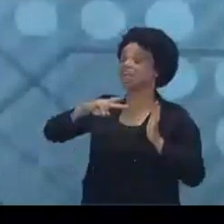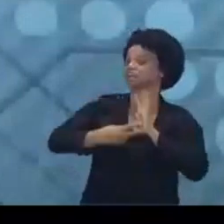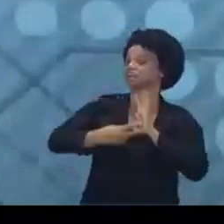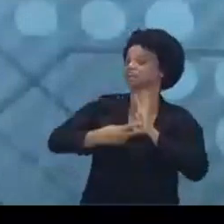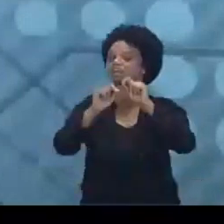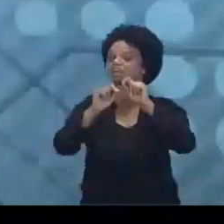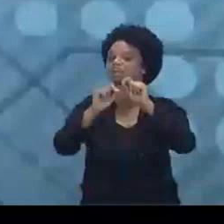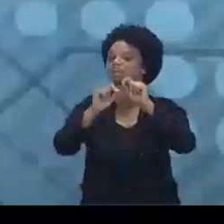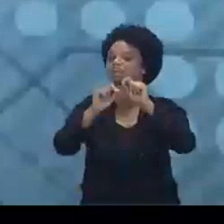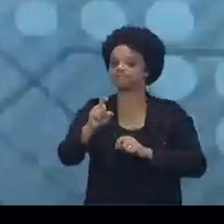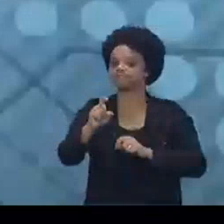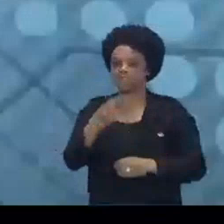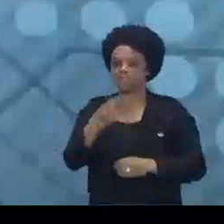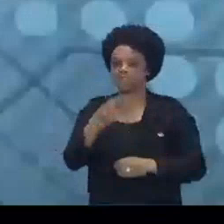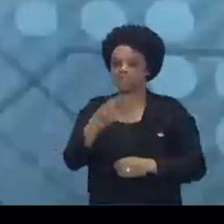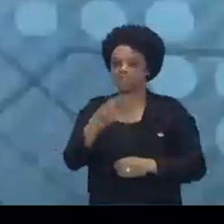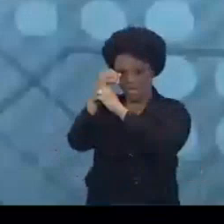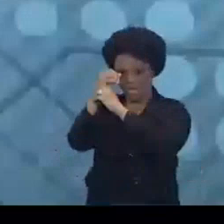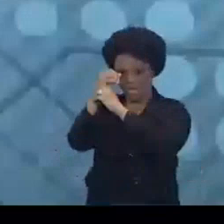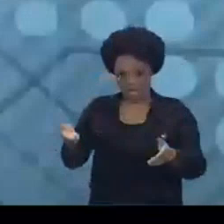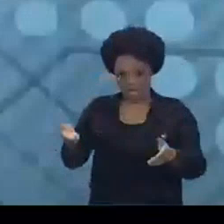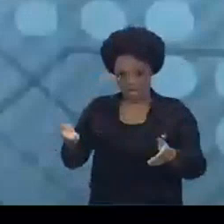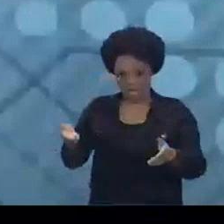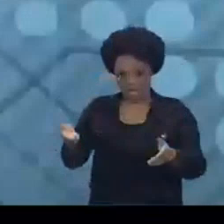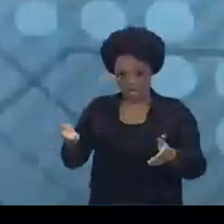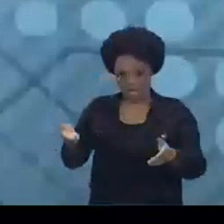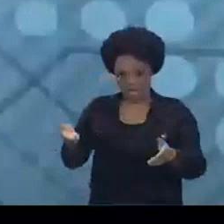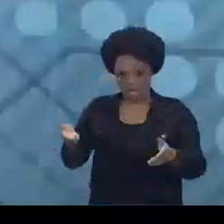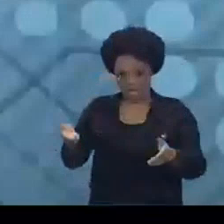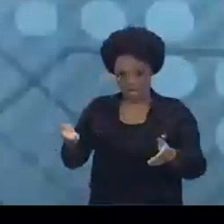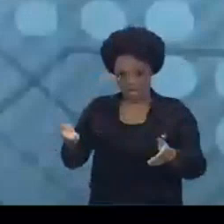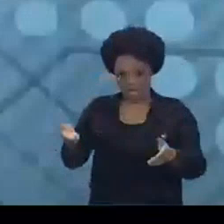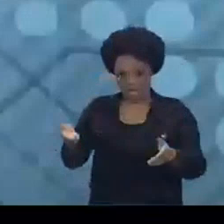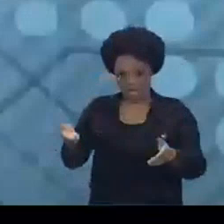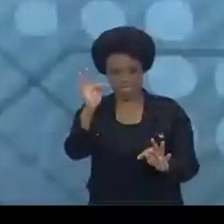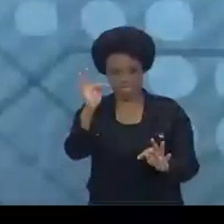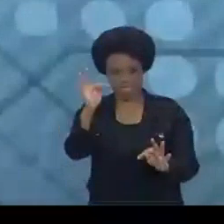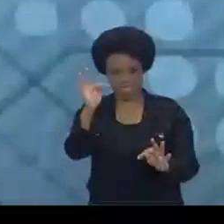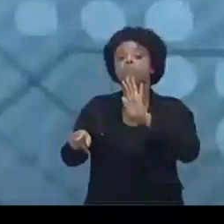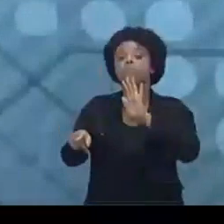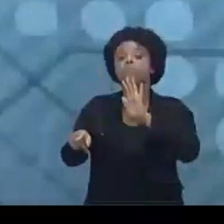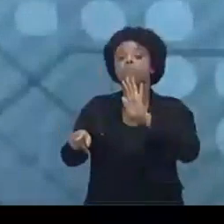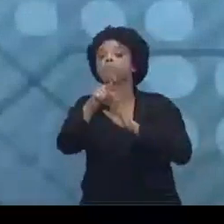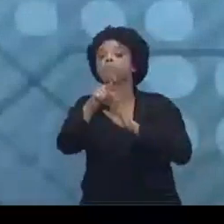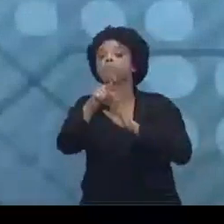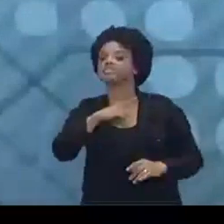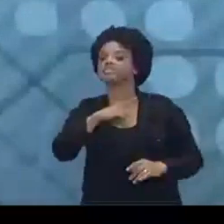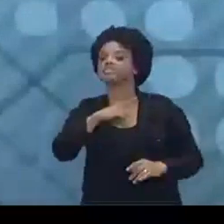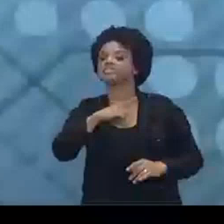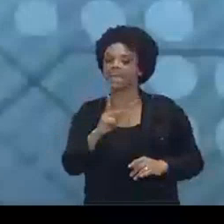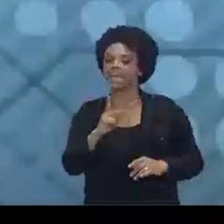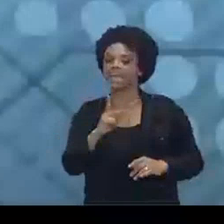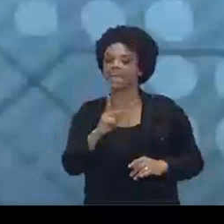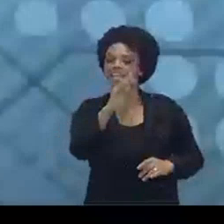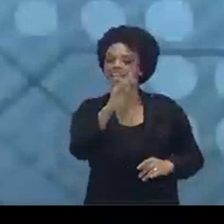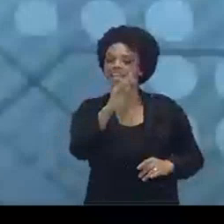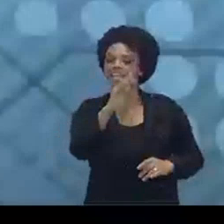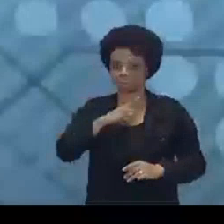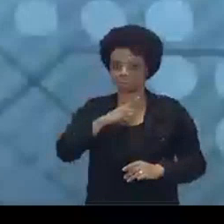normalmente kit mecânico, que é dependendo da sua configuração que você tem aí, para você conseguir analisar